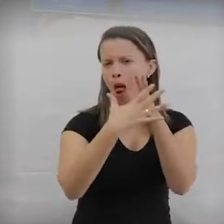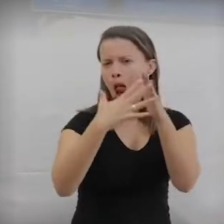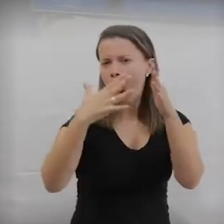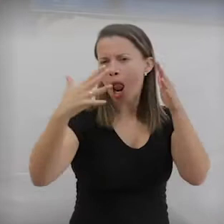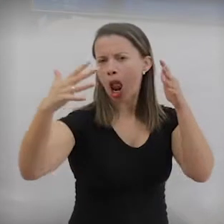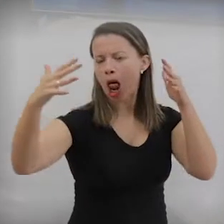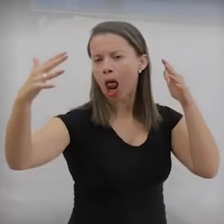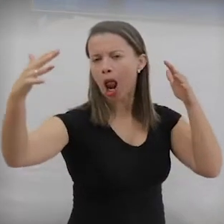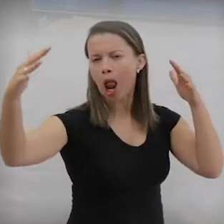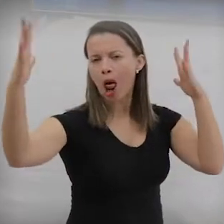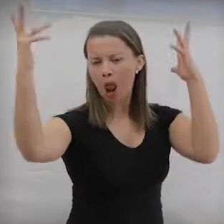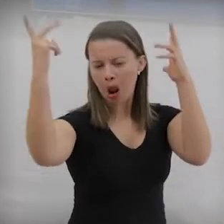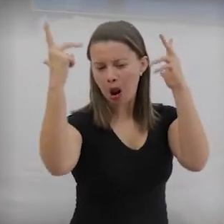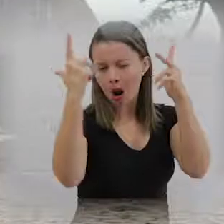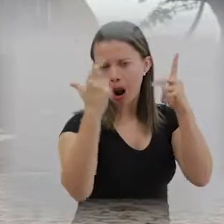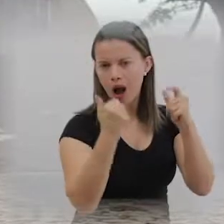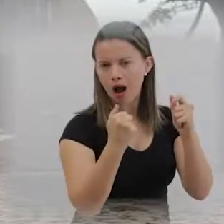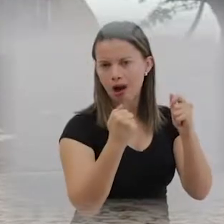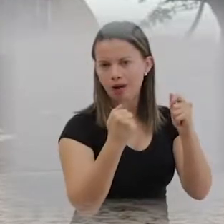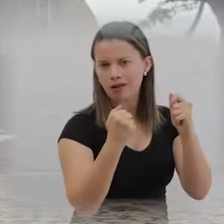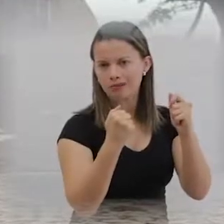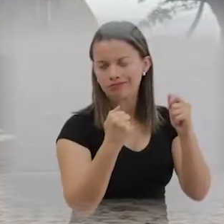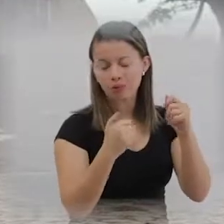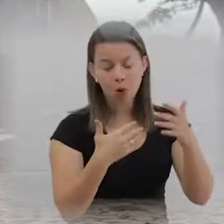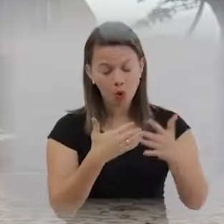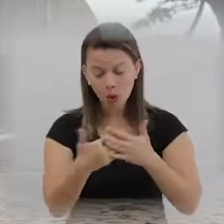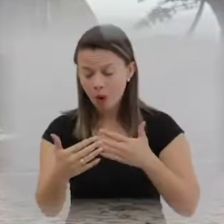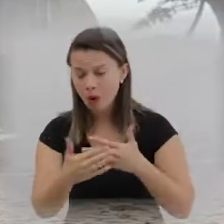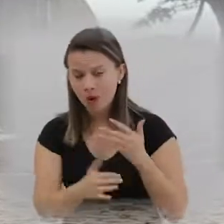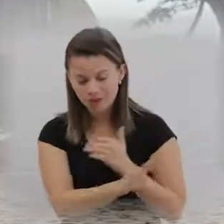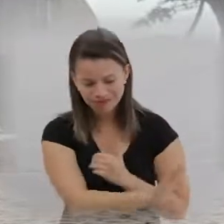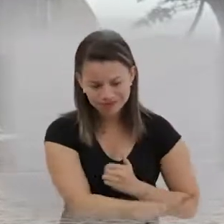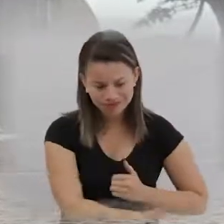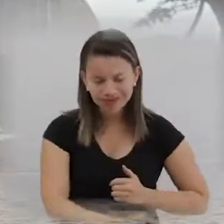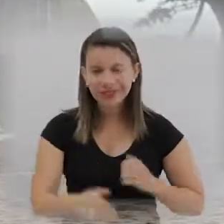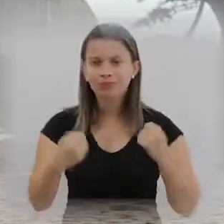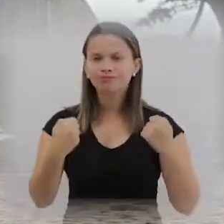uma maneira fantástica. Qualquer criança